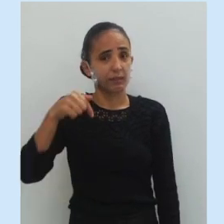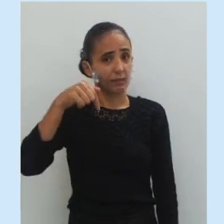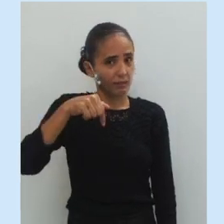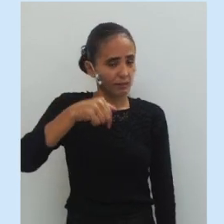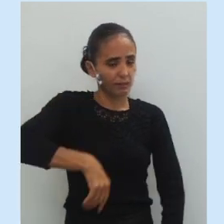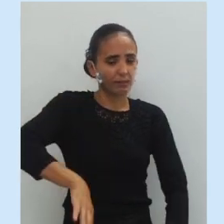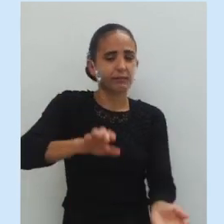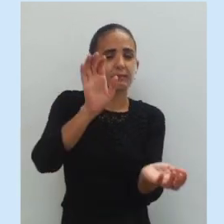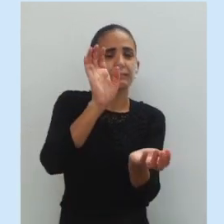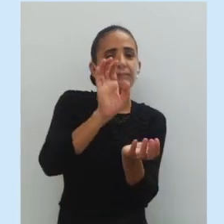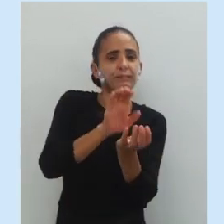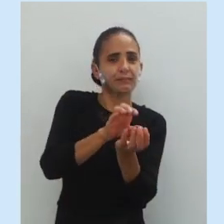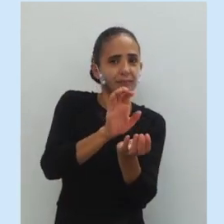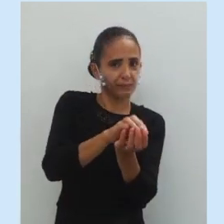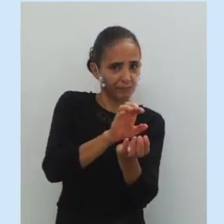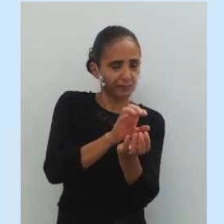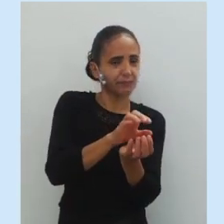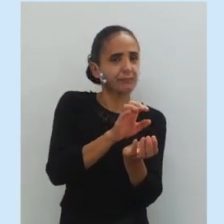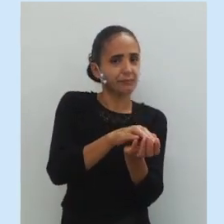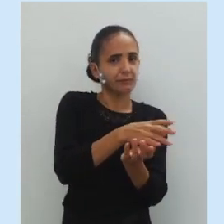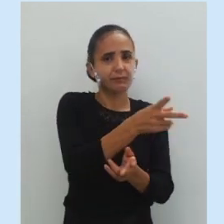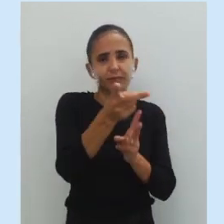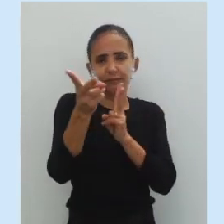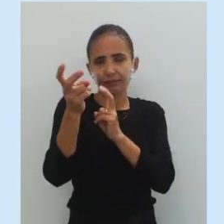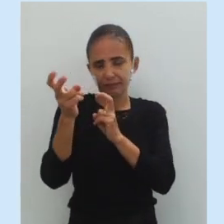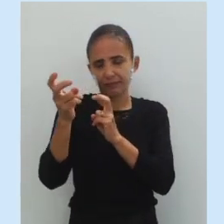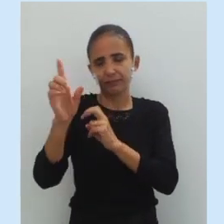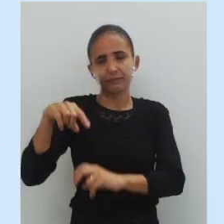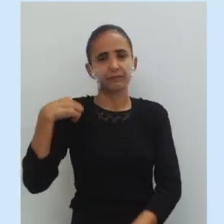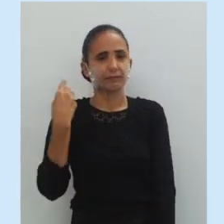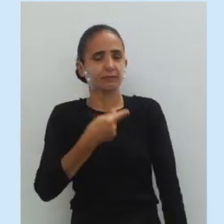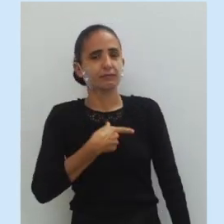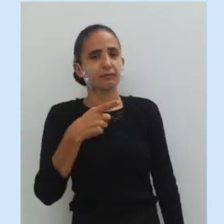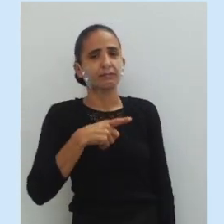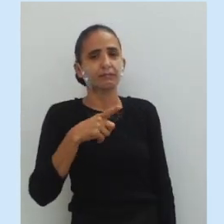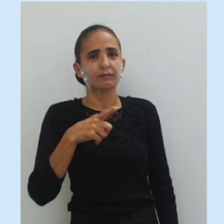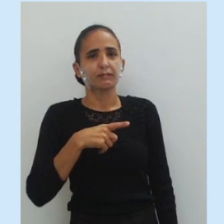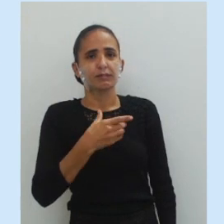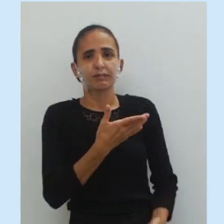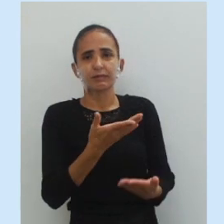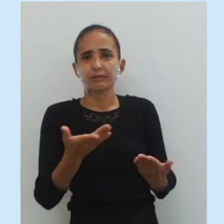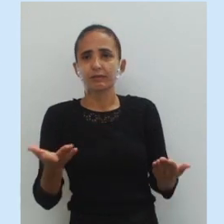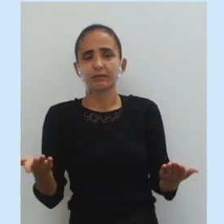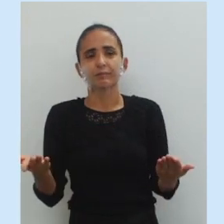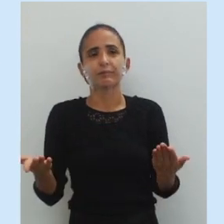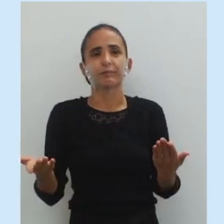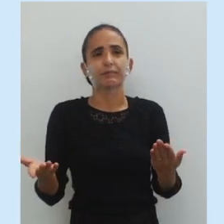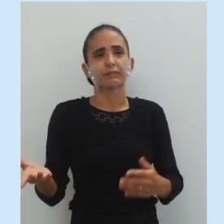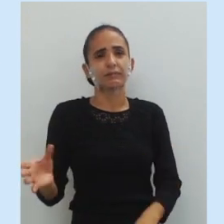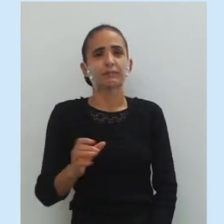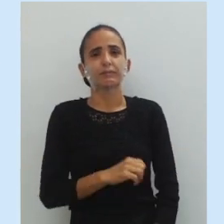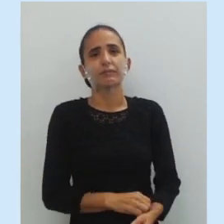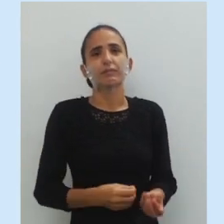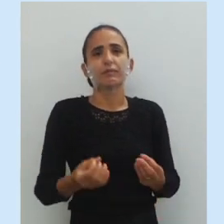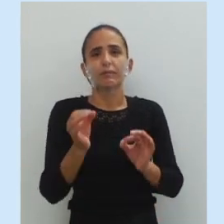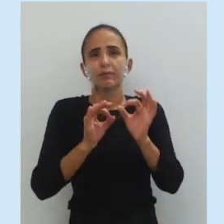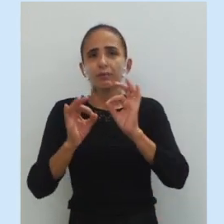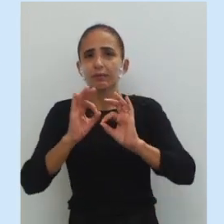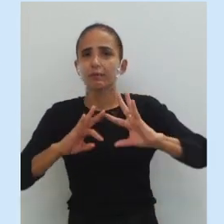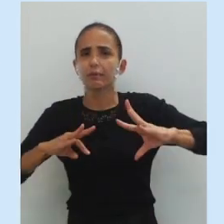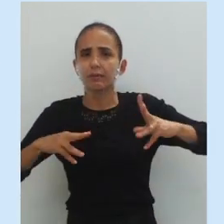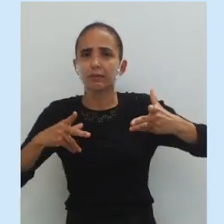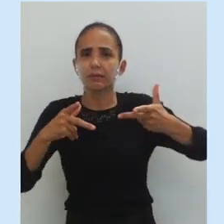imagem que vocês estão observando, a gente tem aí a nossa querida Hemobras.